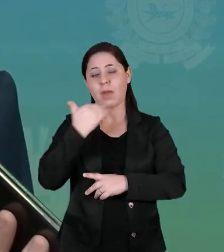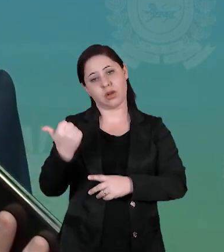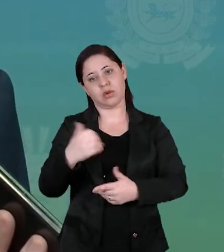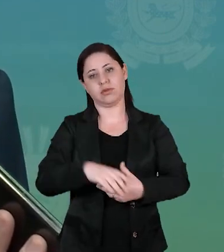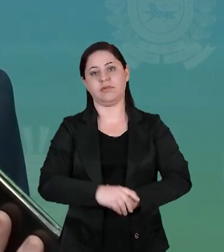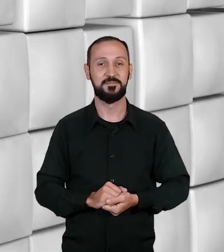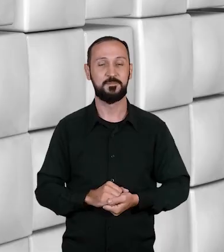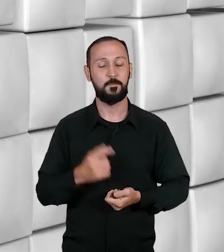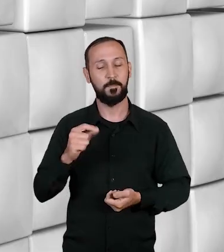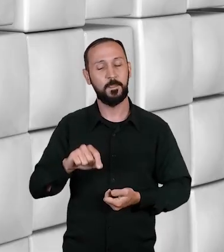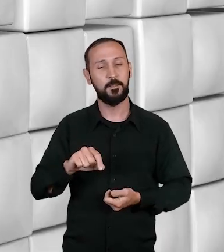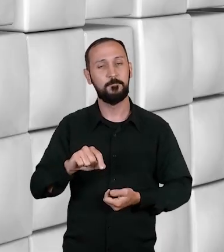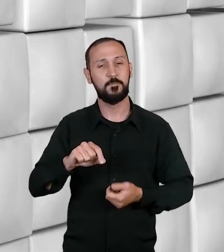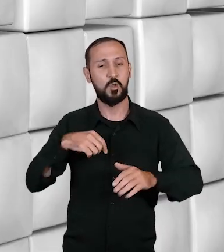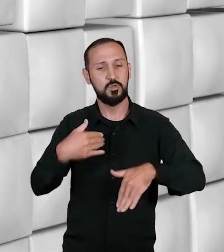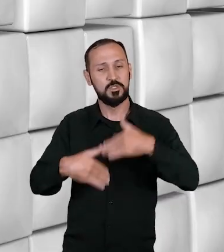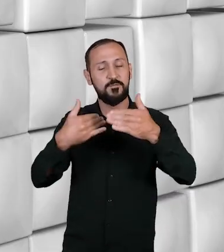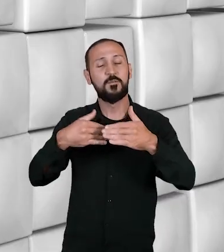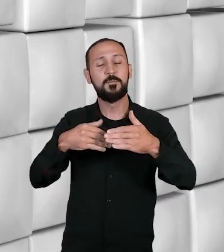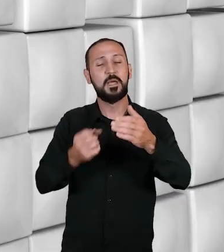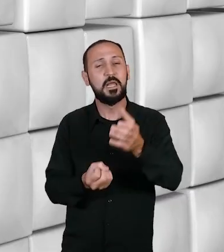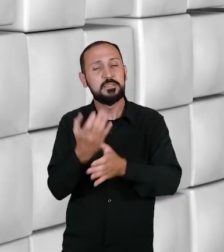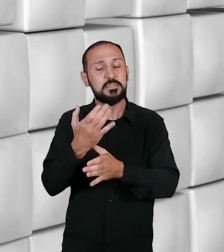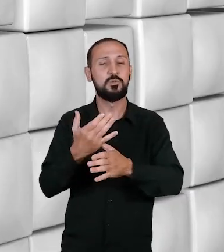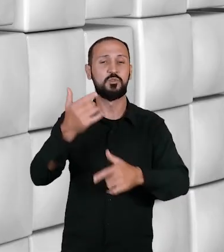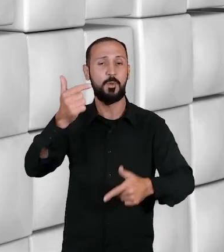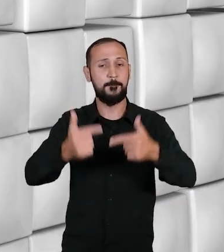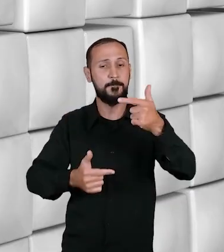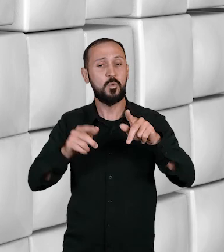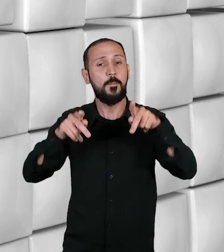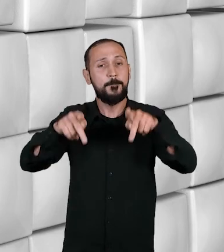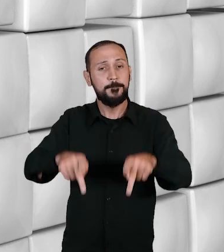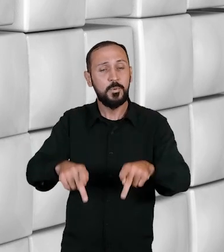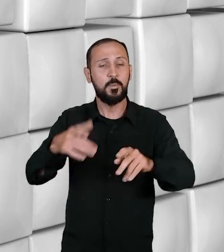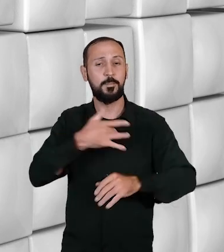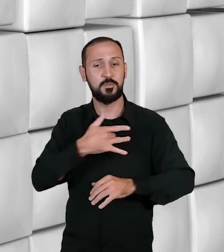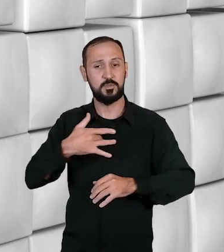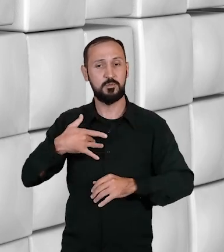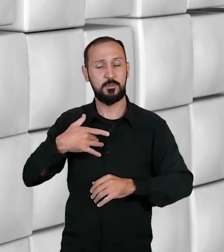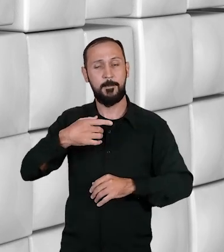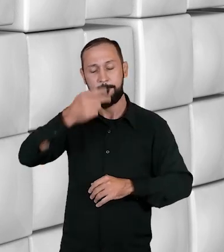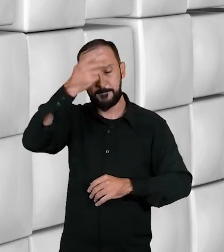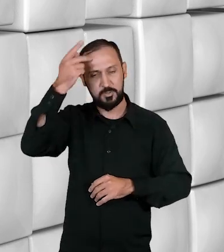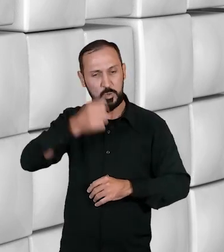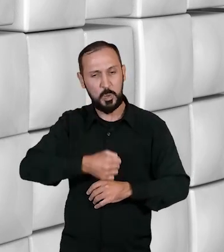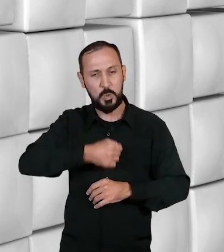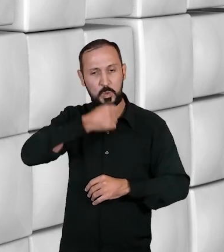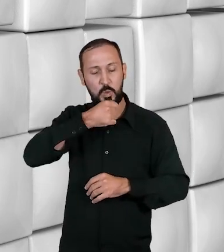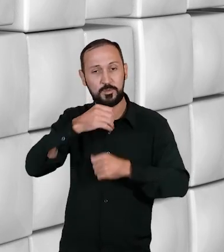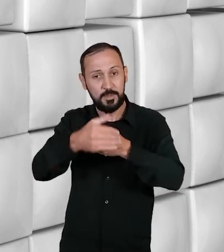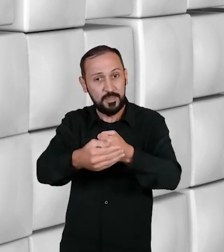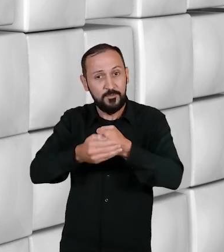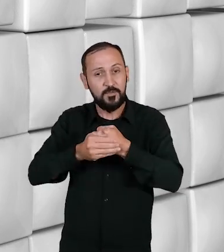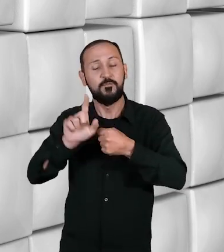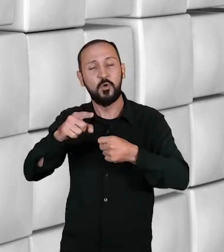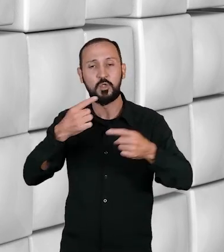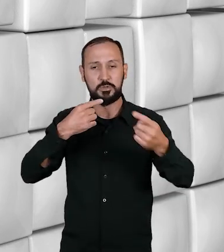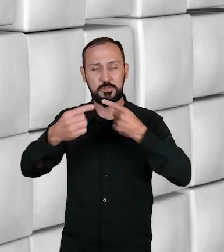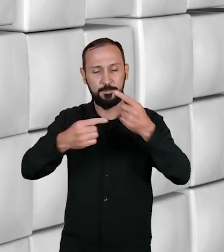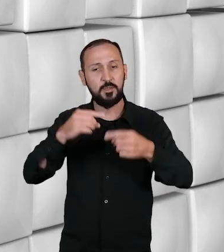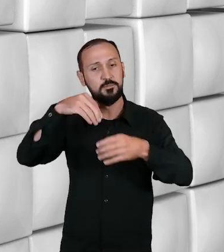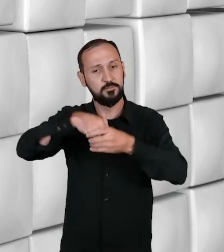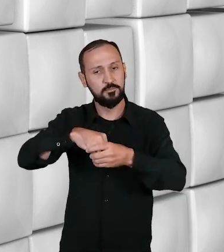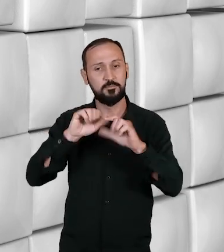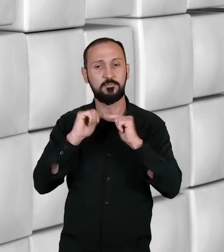por uma saúde melhor. O desenvolvimento de políticas públicas de defesa da saúde da pessoa idosa também foi tema